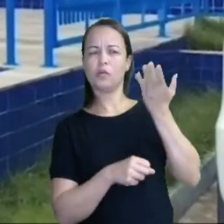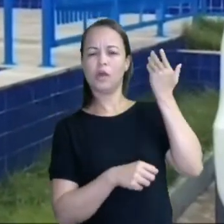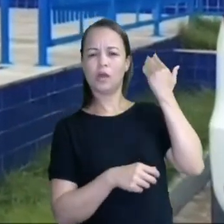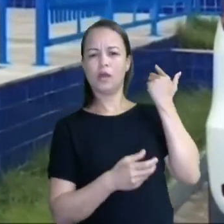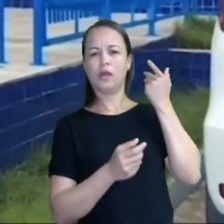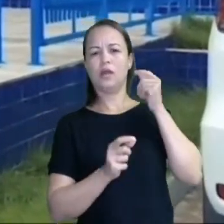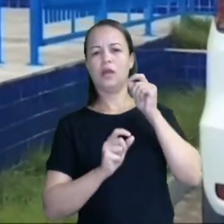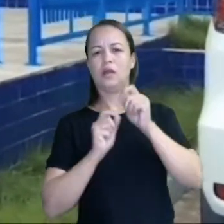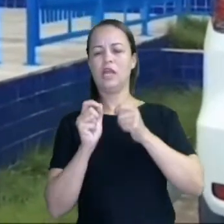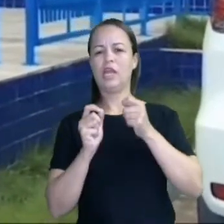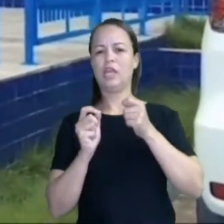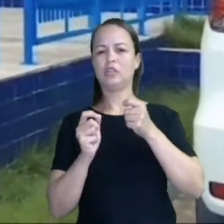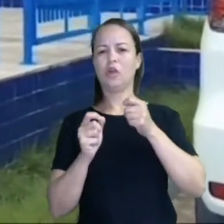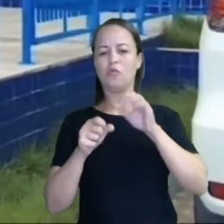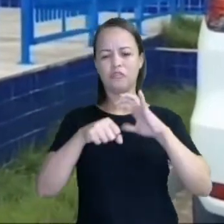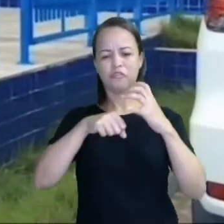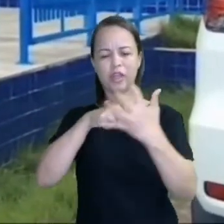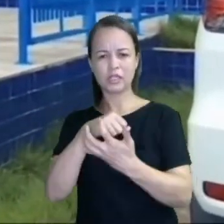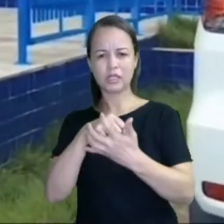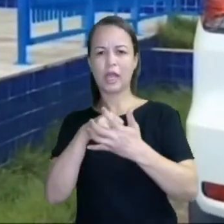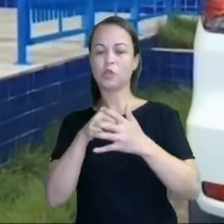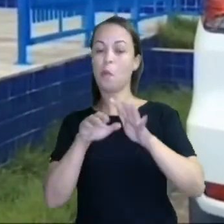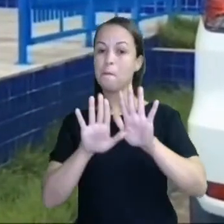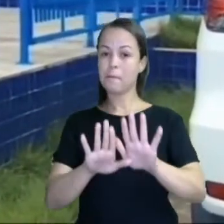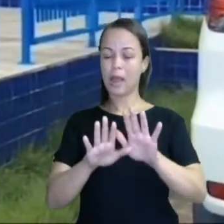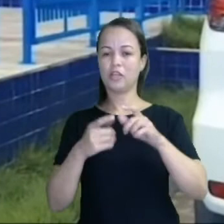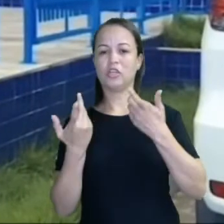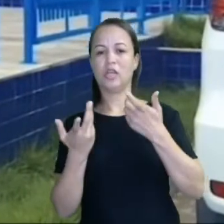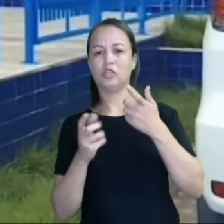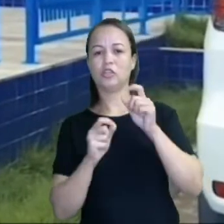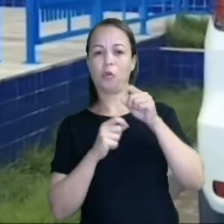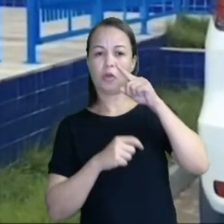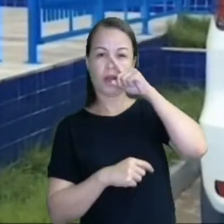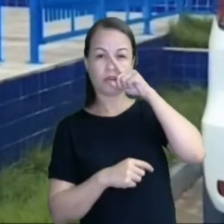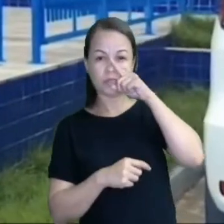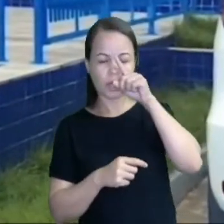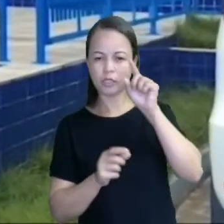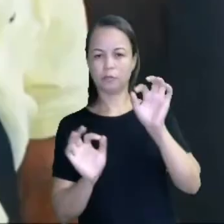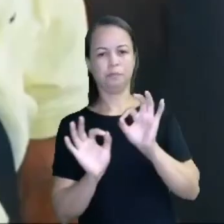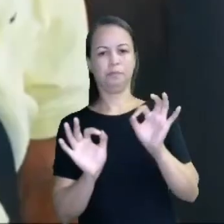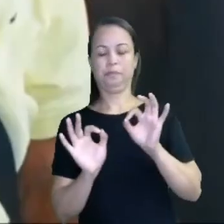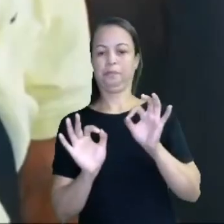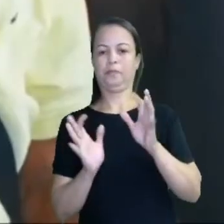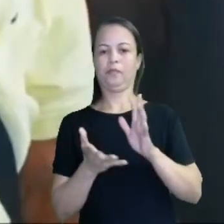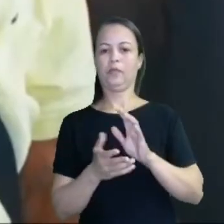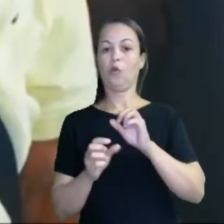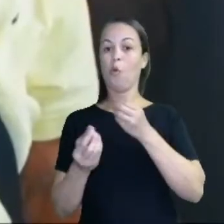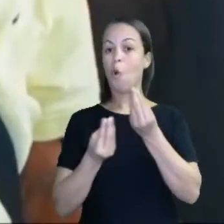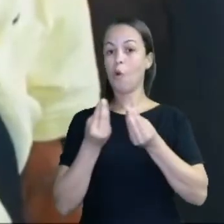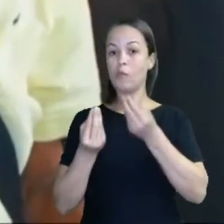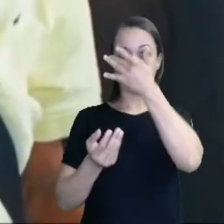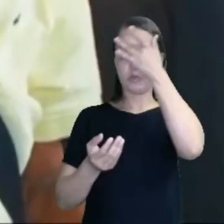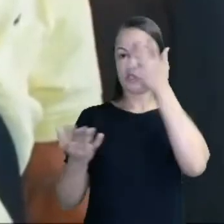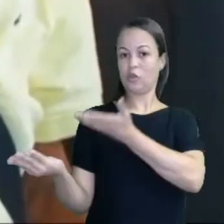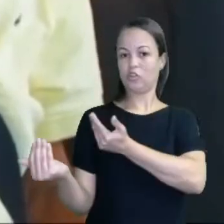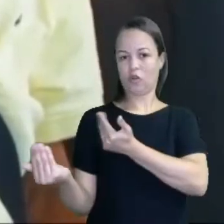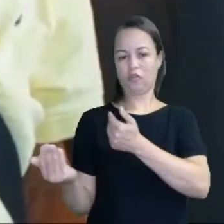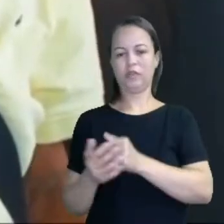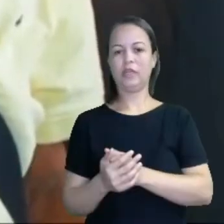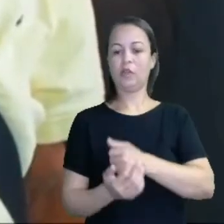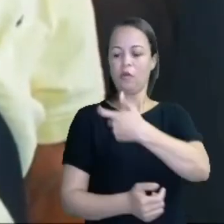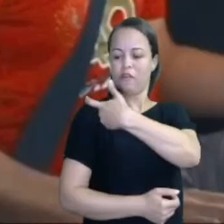passado, eles estão infectados, porém eles não estão tendo gravidade como esses pacientes mais jovens. A vacina ela faz um impacto, né,